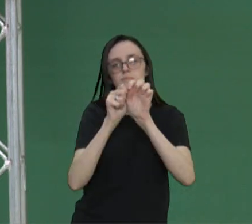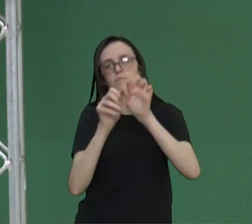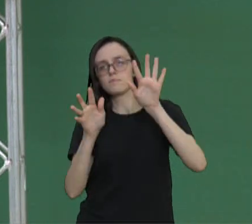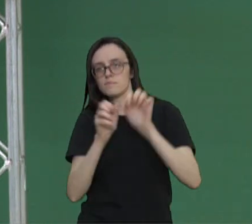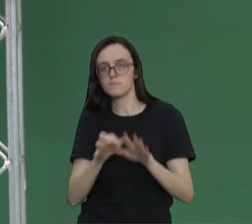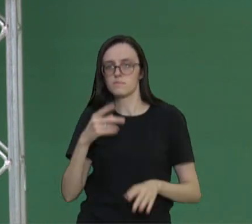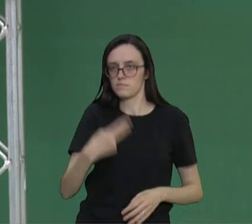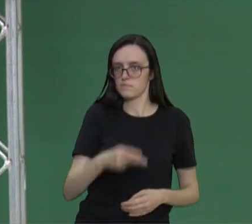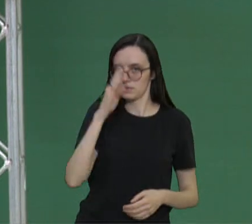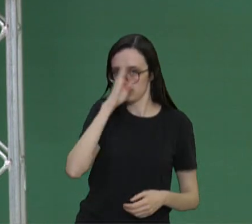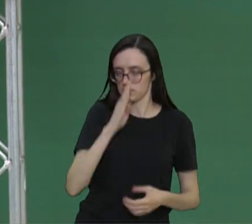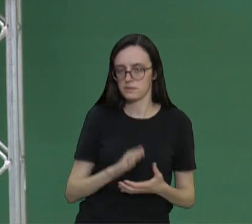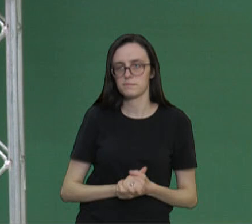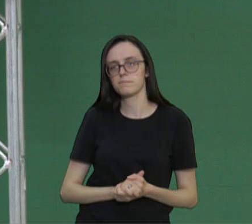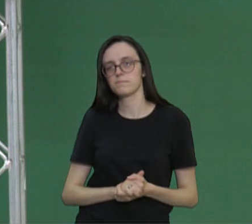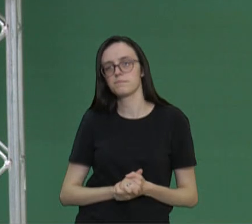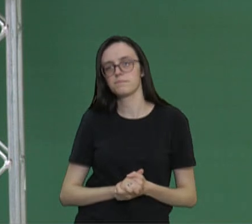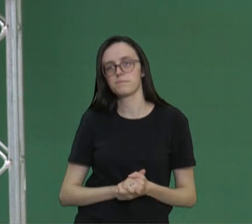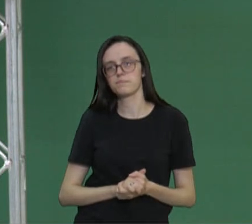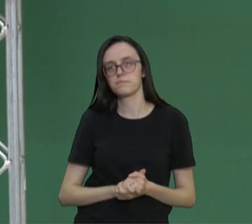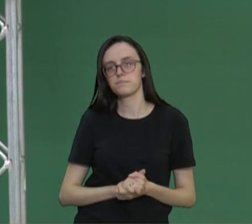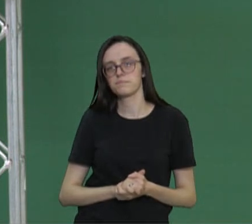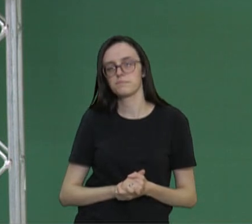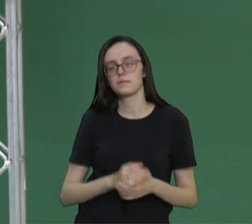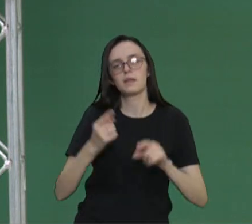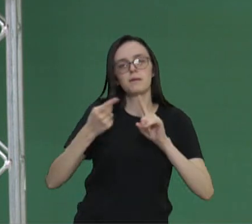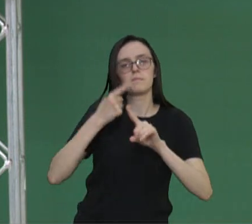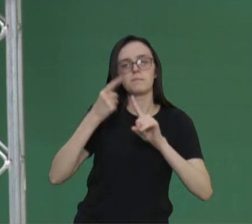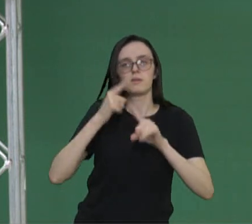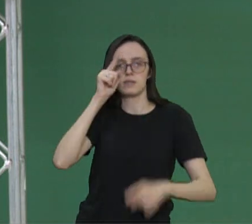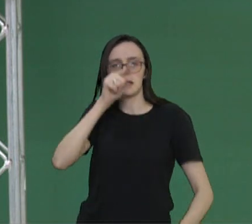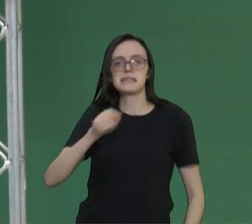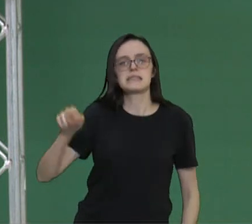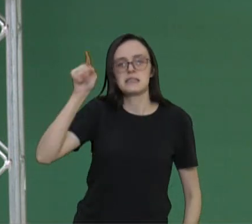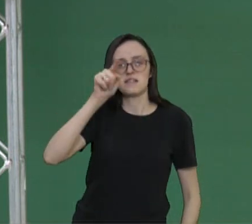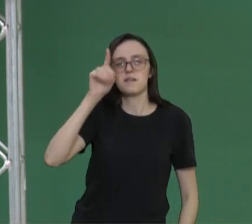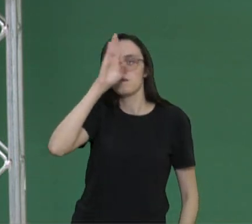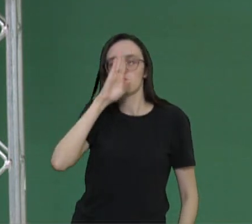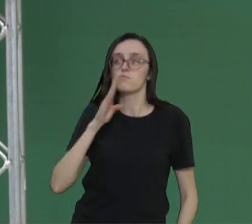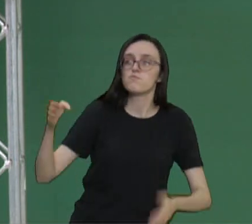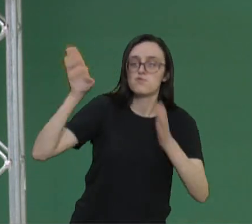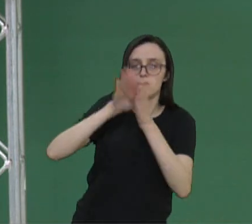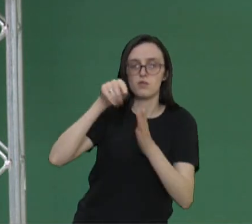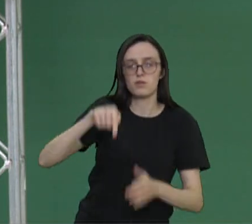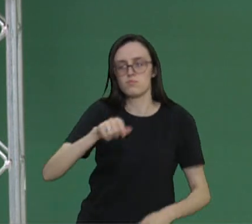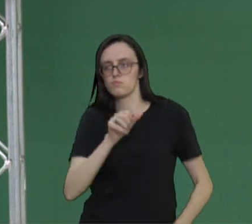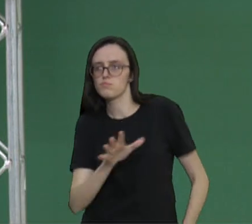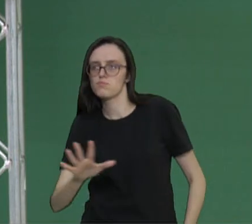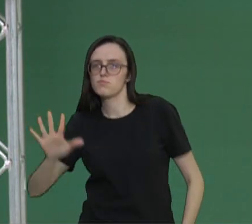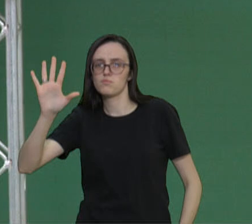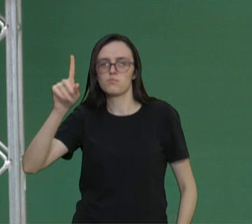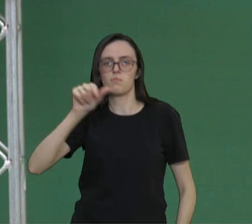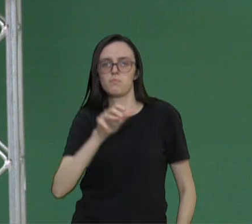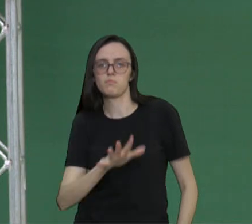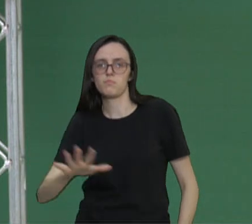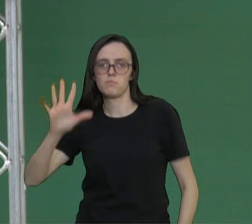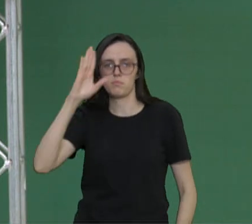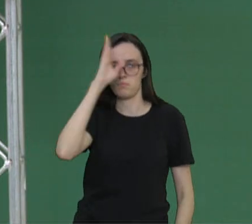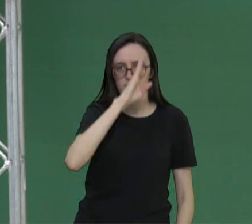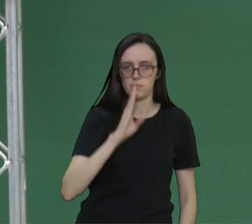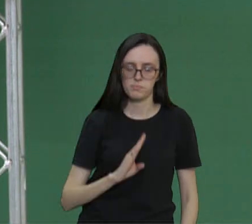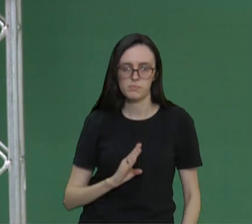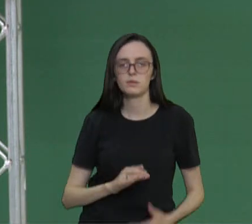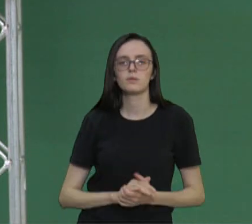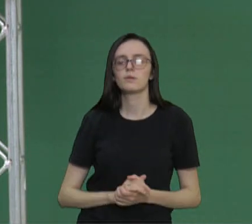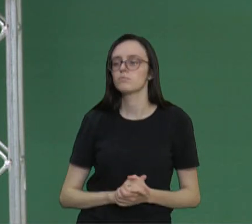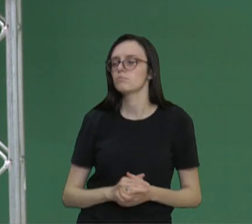do Brasil. Então, o primeiro ciclo, que foi quando os portugueses chegaram aqui no litoral, né, pelo litoral do Brasil,